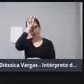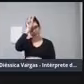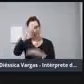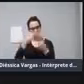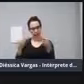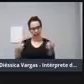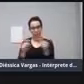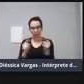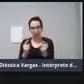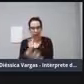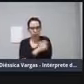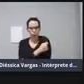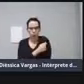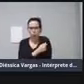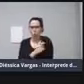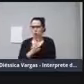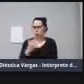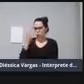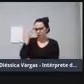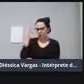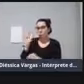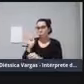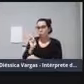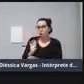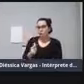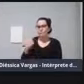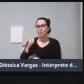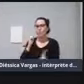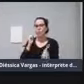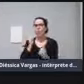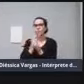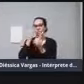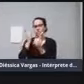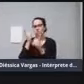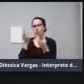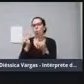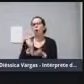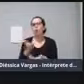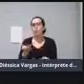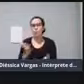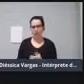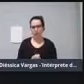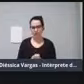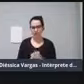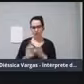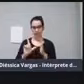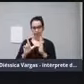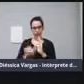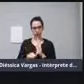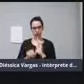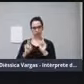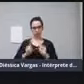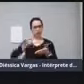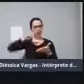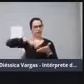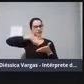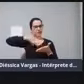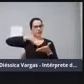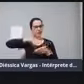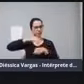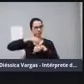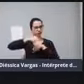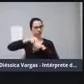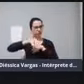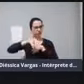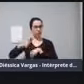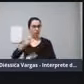qual inseto é esse, eles teriam que descobrir sozinhos. Então, após o mediador ler a dica, os alunos deveriam